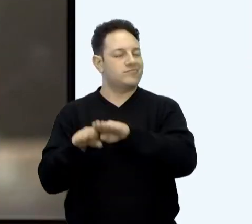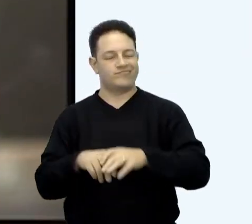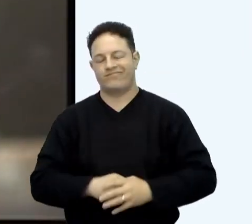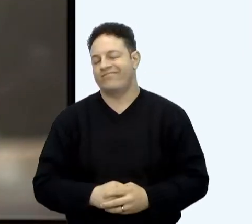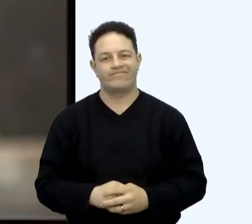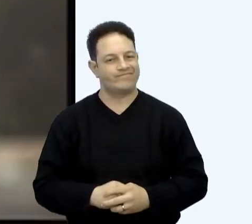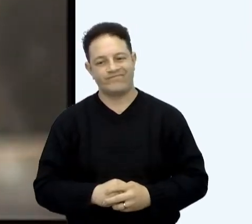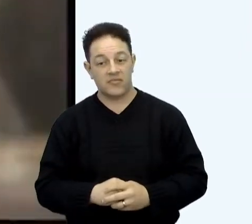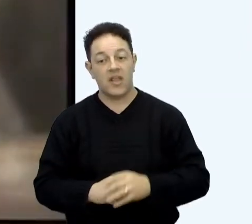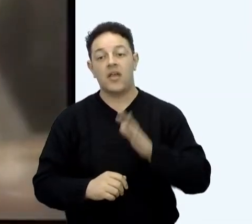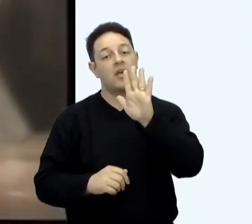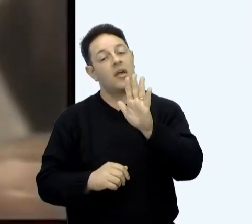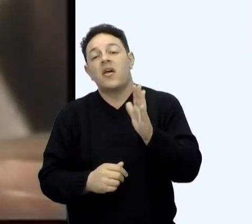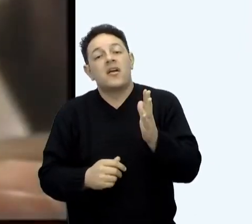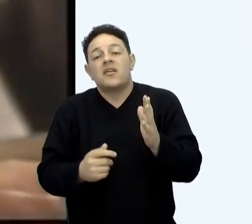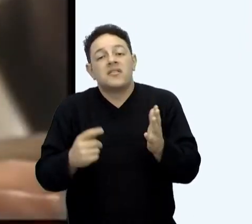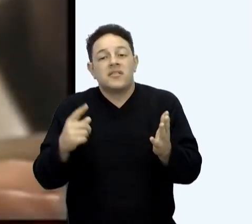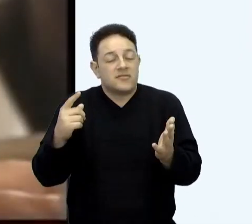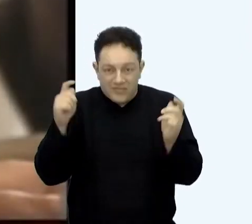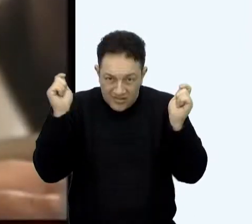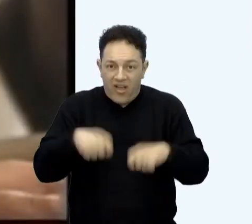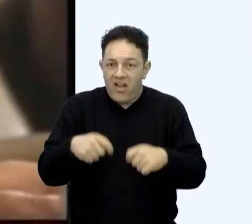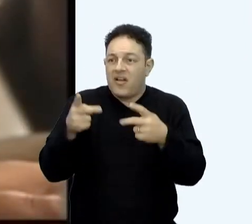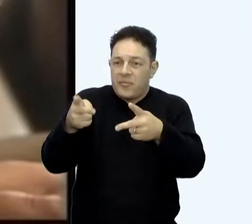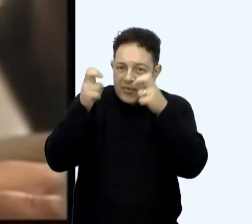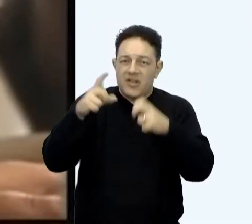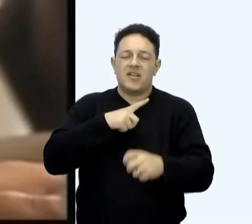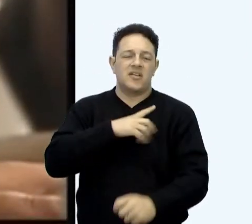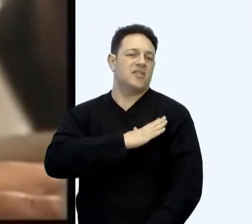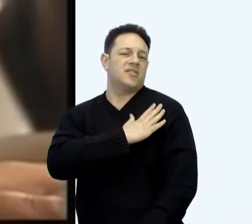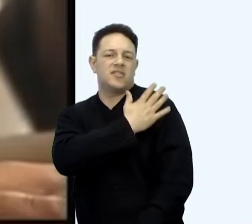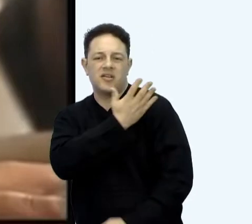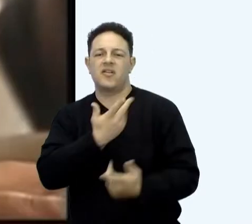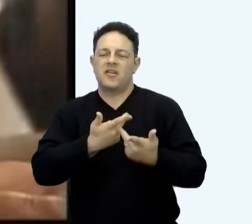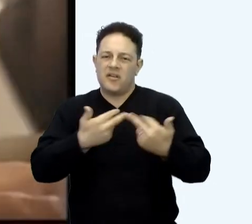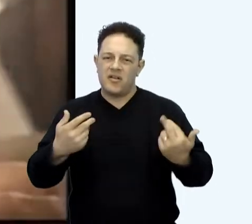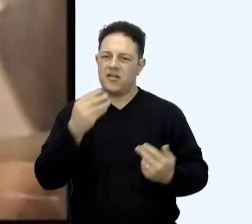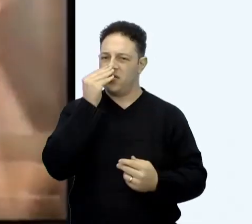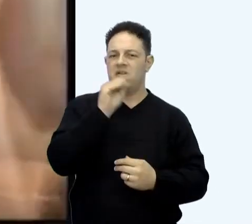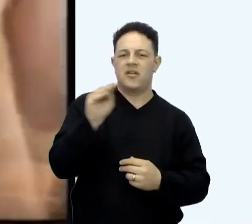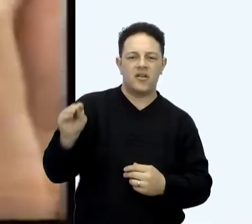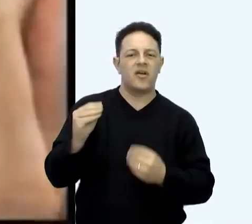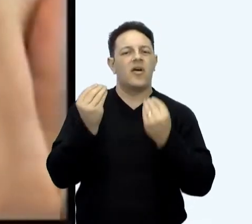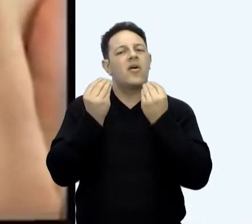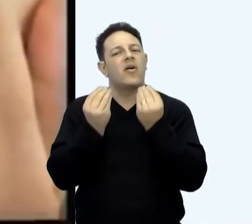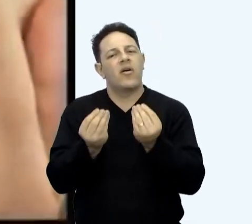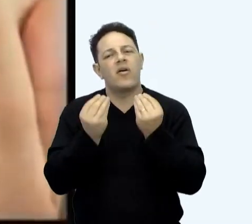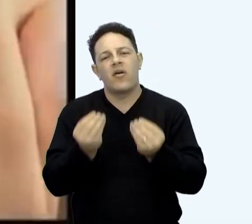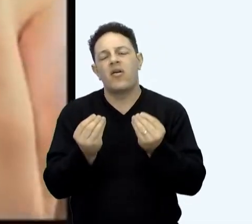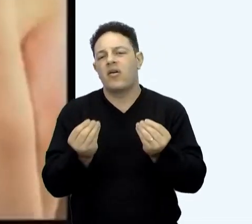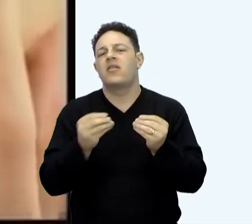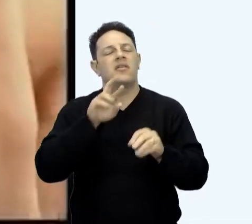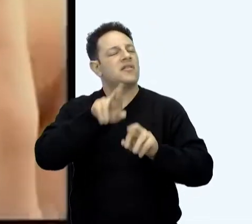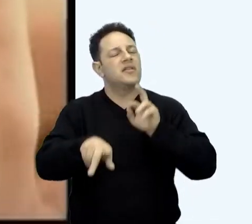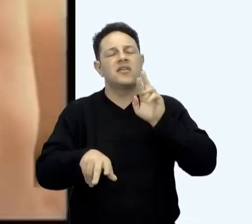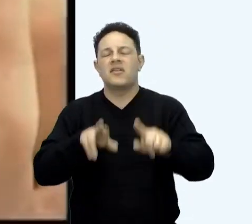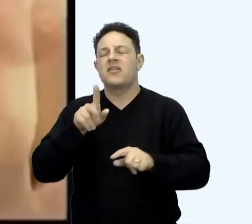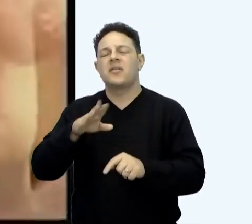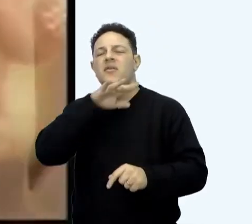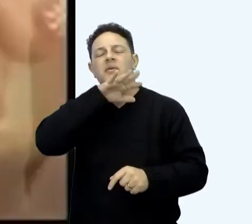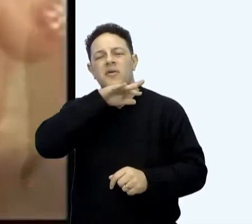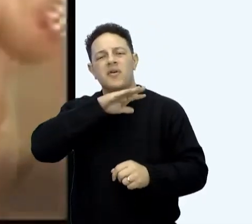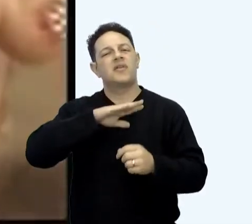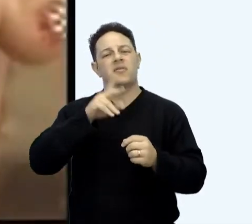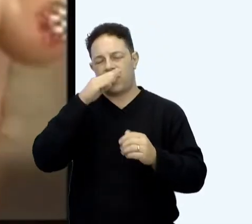É impossível não identificar no racismo e na discriminação dois dos componentes mais perversos da